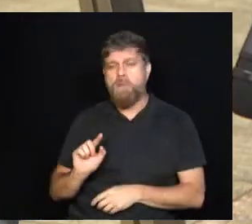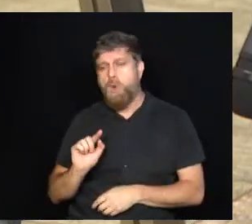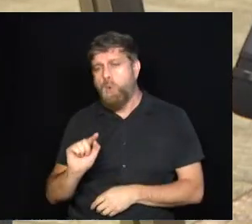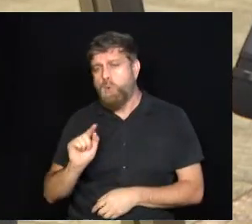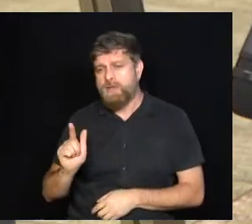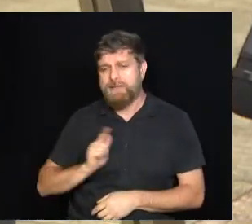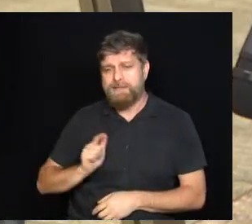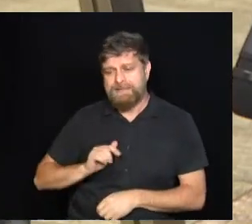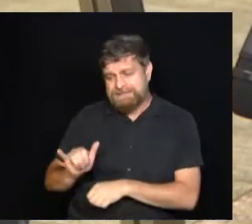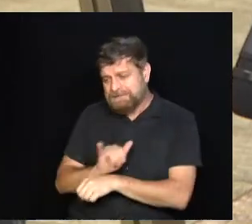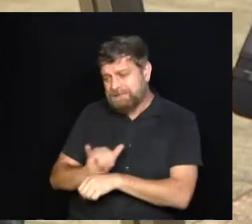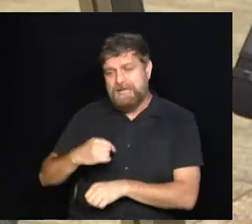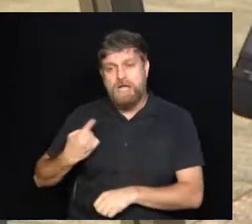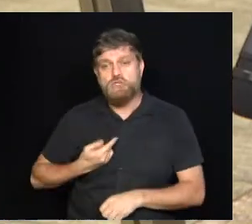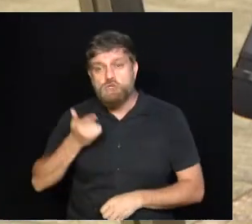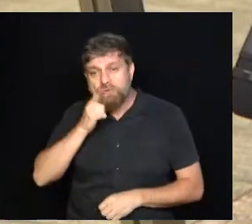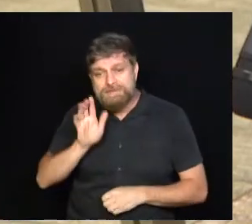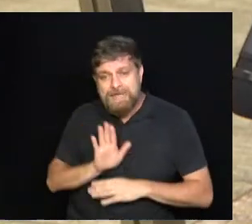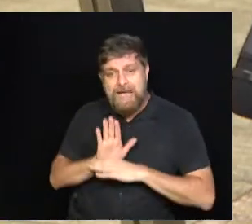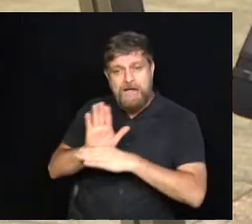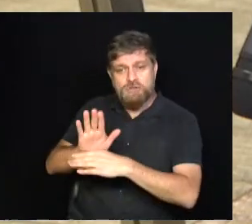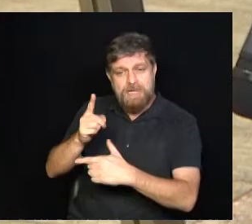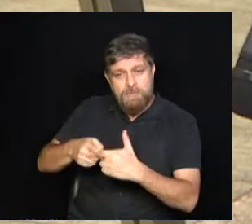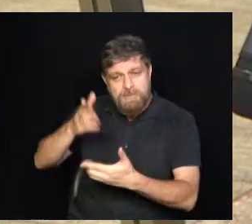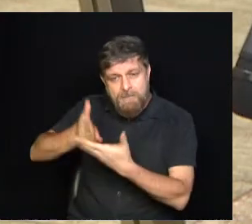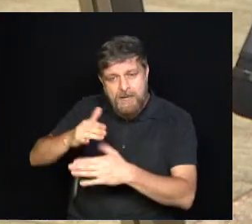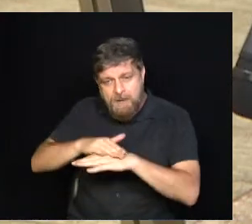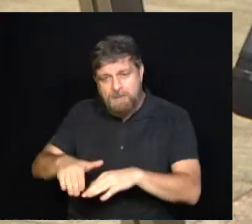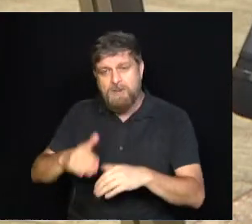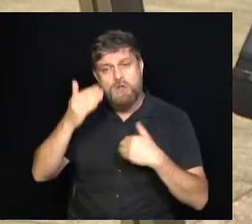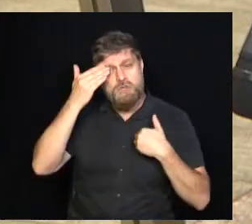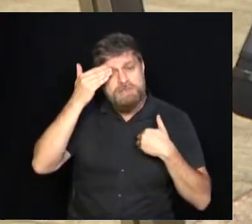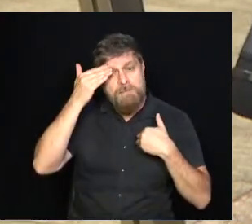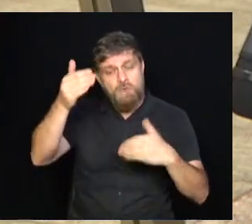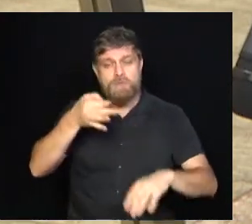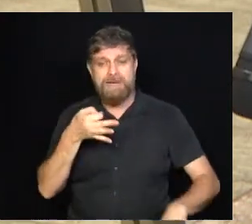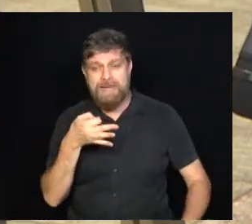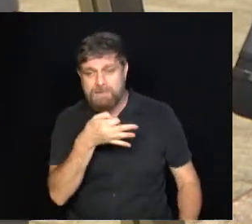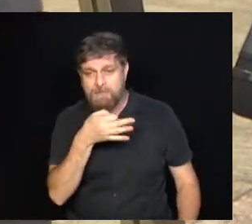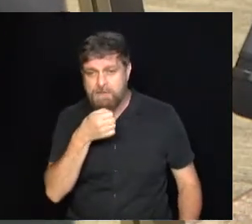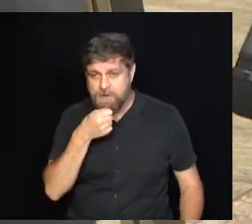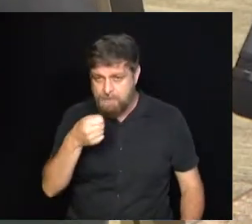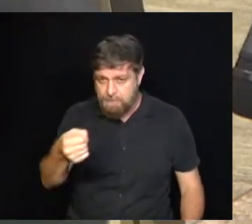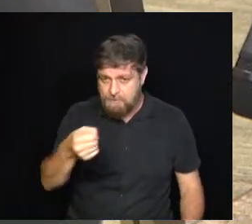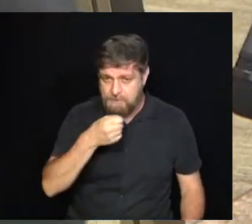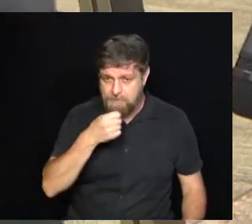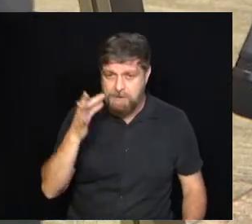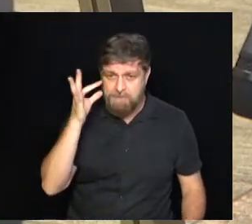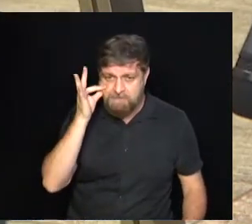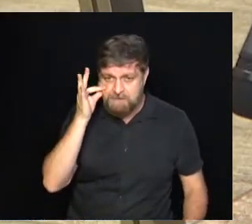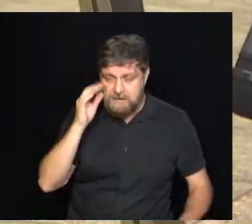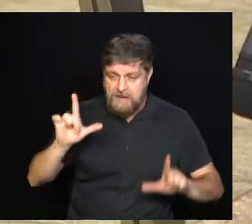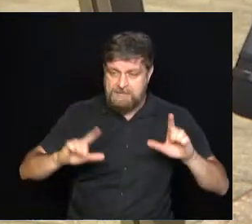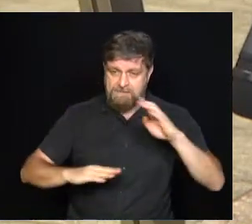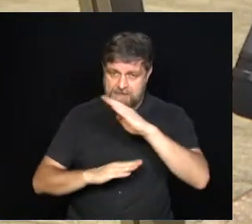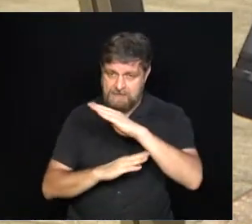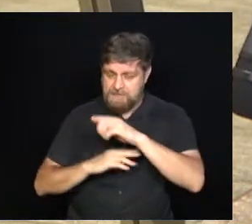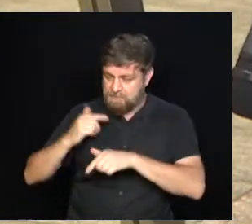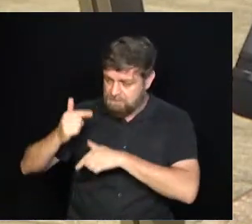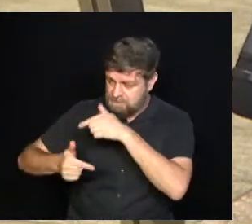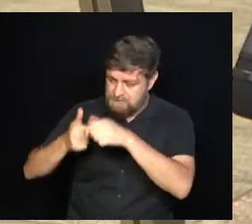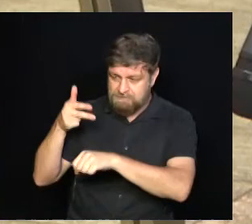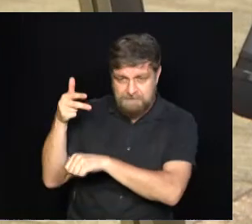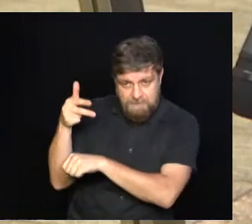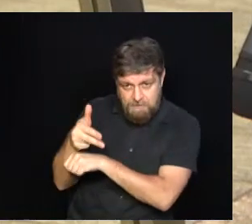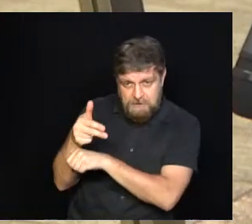alguma maneira a gente possa ajudar na solução. Vereador, muito obrigada por falar com a gente ao vivo e pode ter certeza que a TV Câmara vai continuar trabalhando, vai